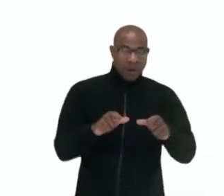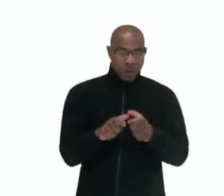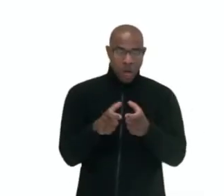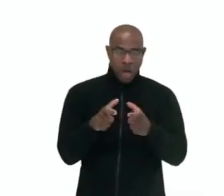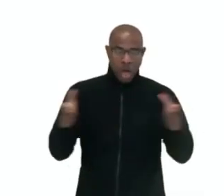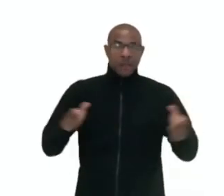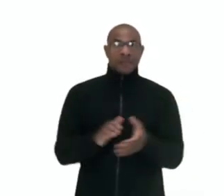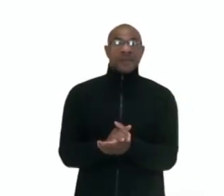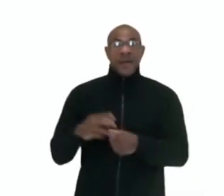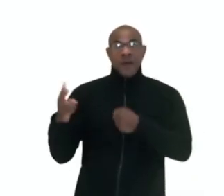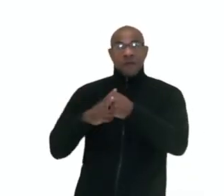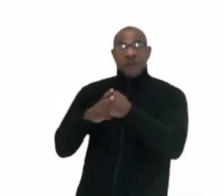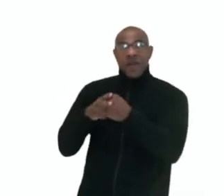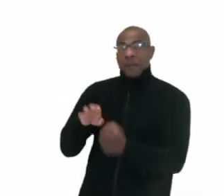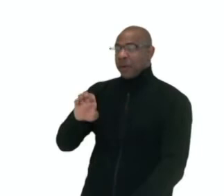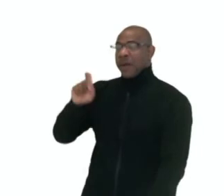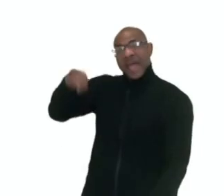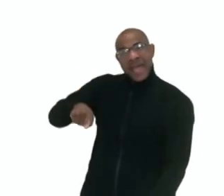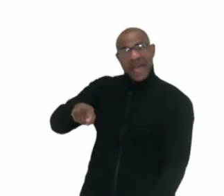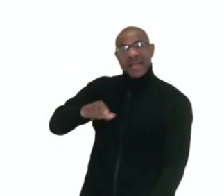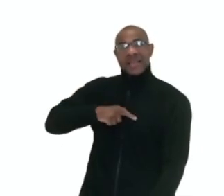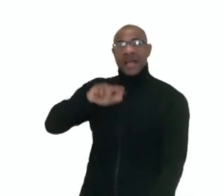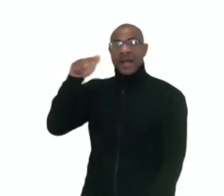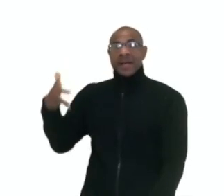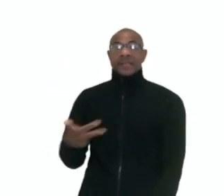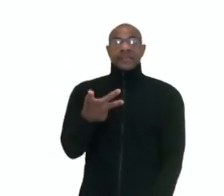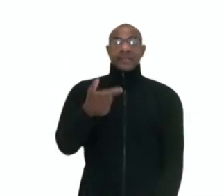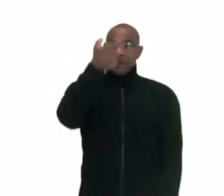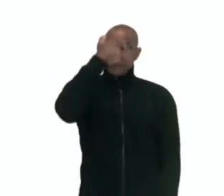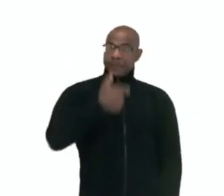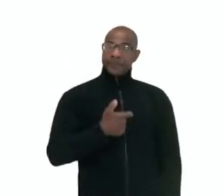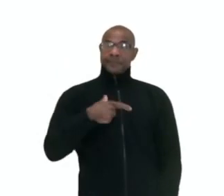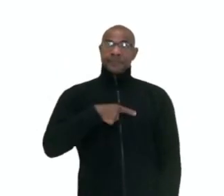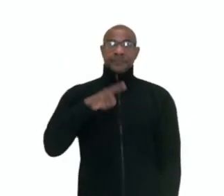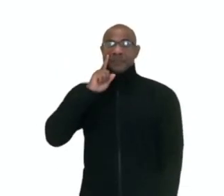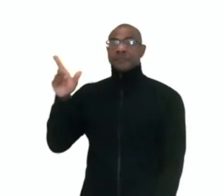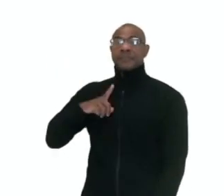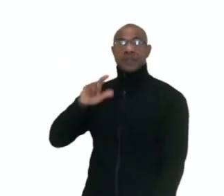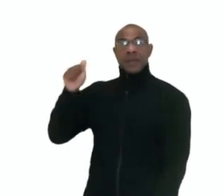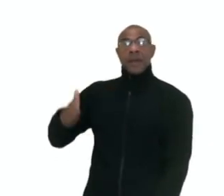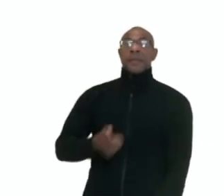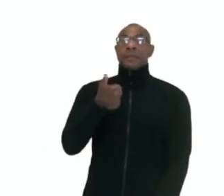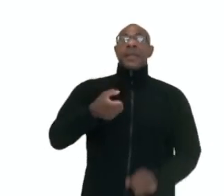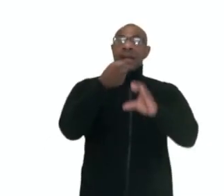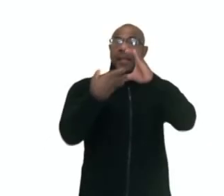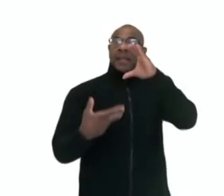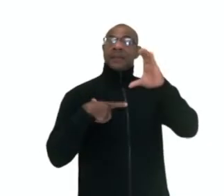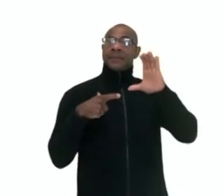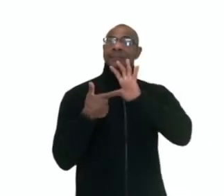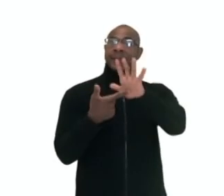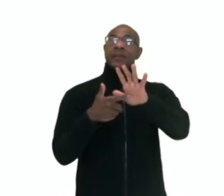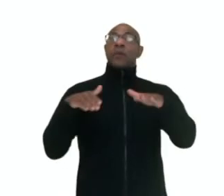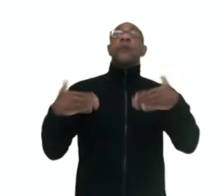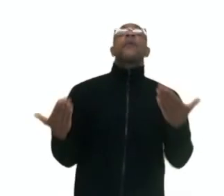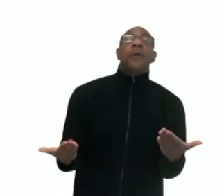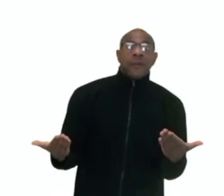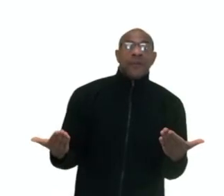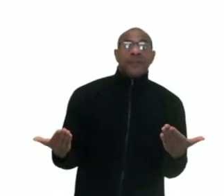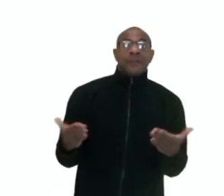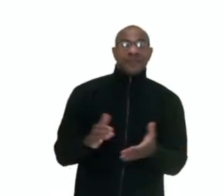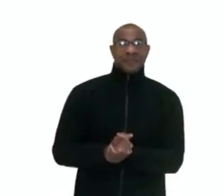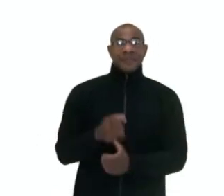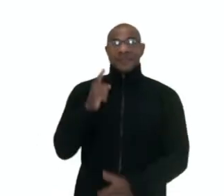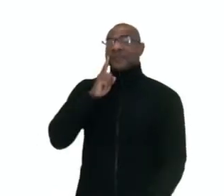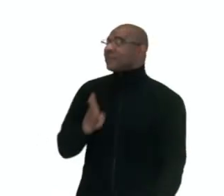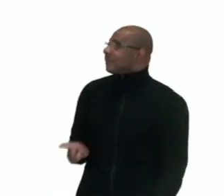verbo é está na terceira pessoa. Então, eu já tenho aqui a primeira característica. E qual é? A